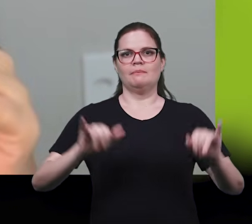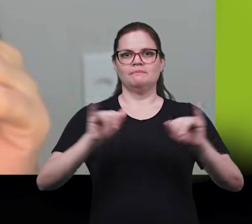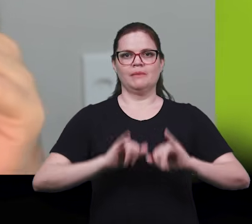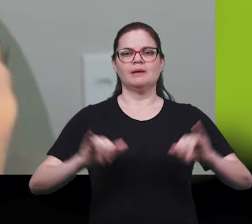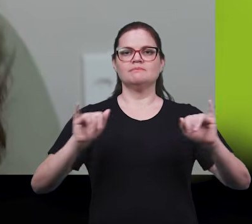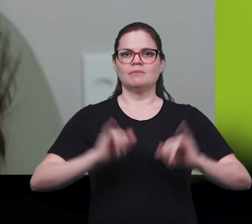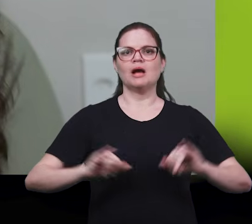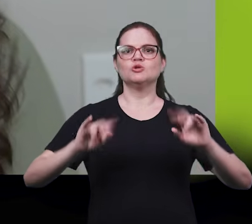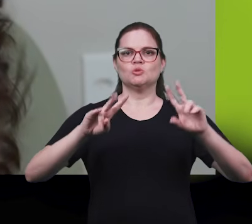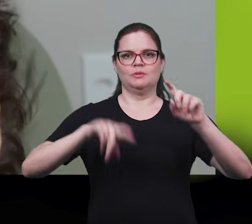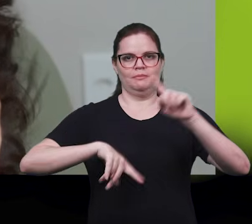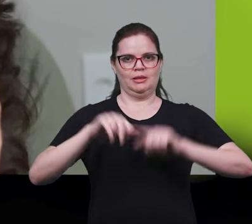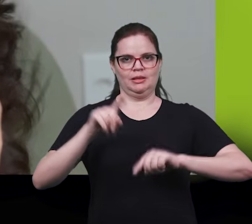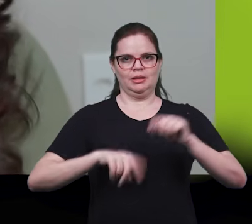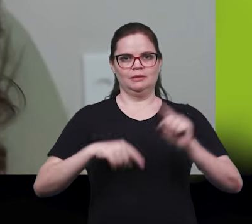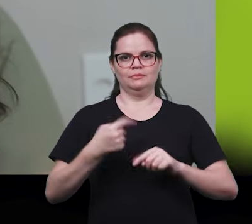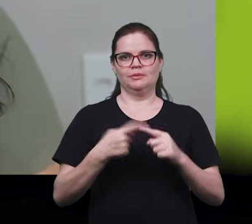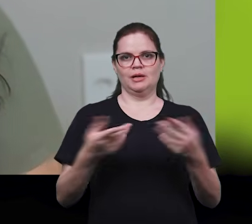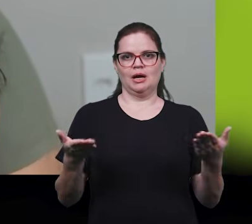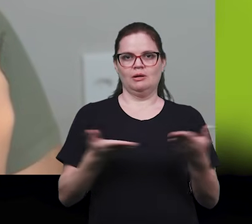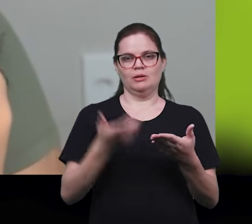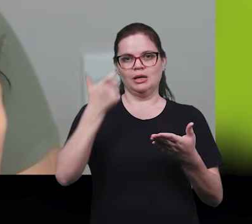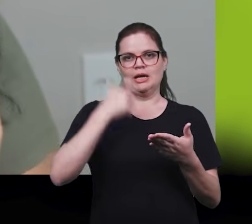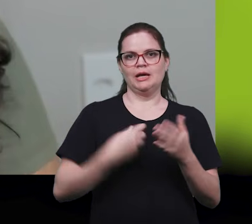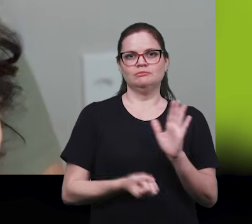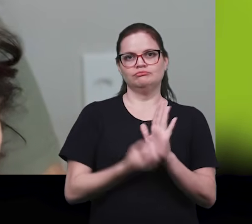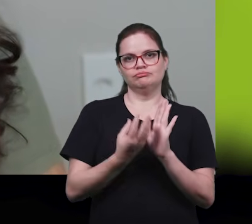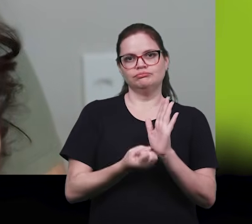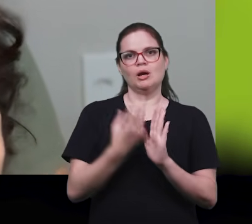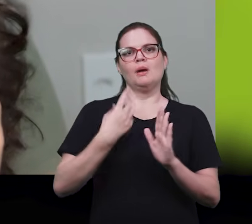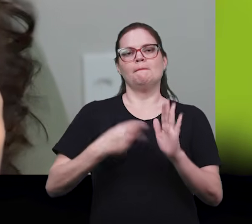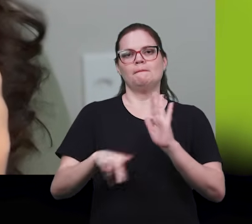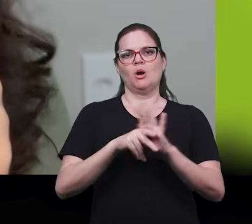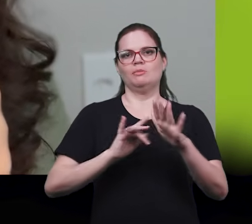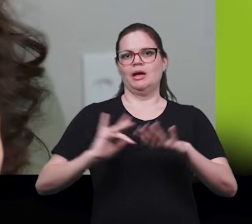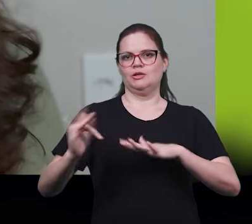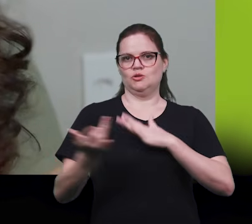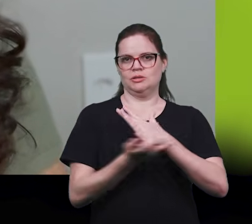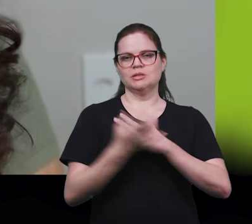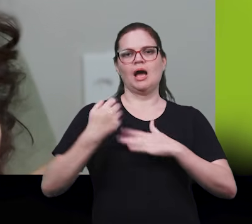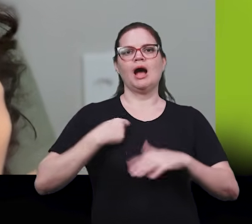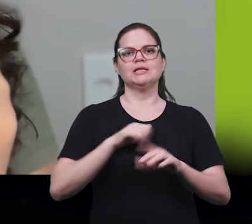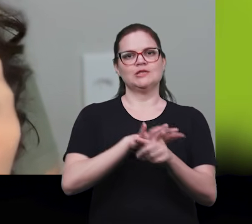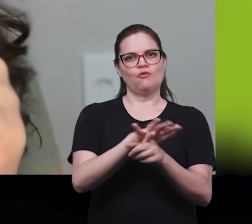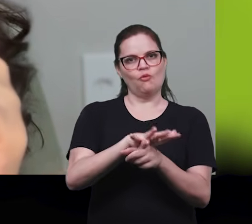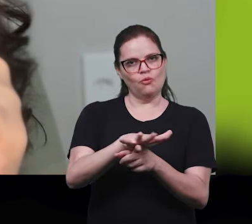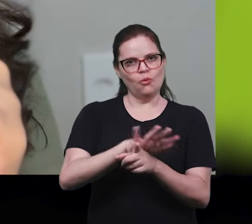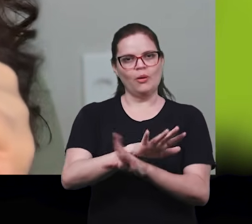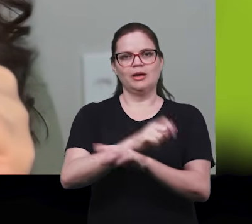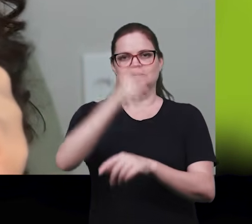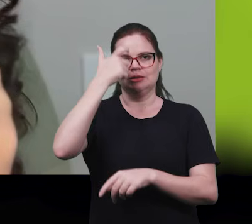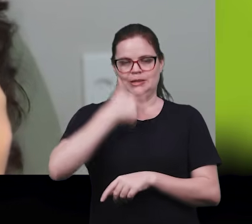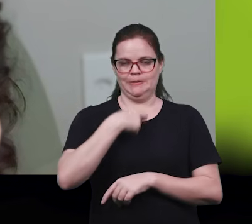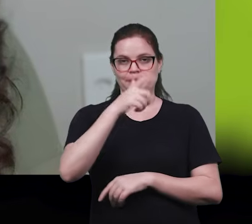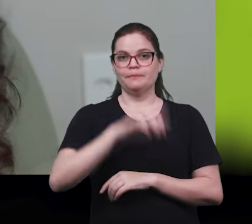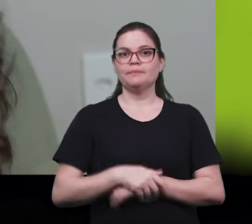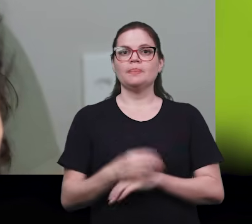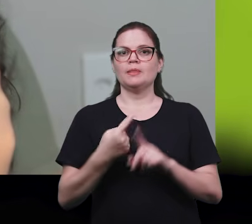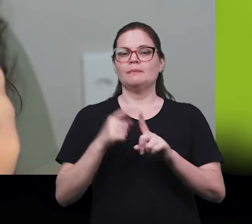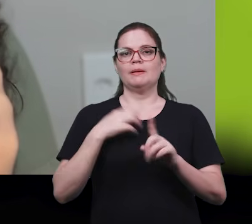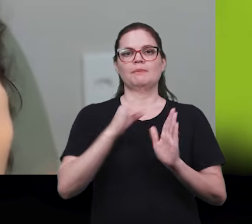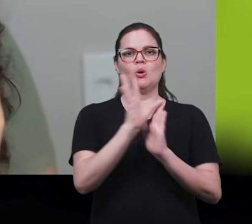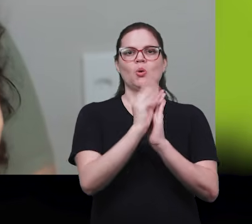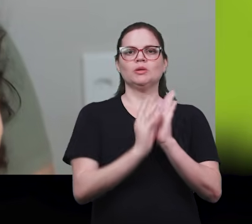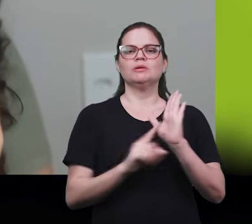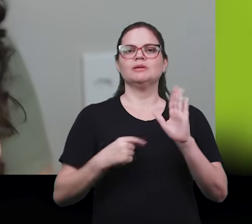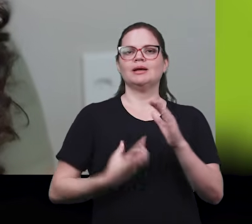material. Atualmente eu trabalho como criadora de conteúdo digital nas redes sociais e parte do meu conteúdo é